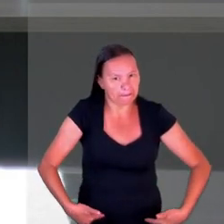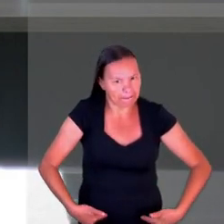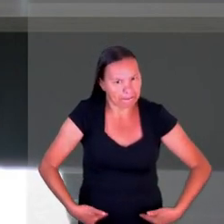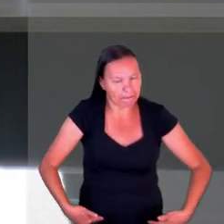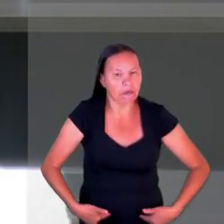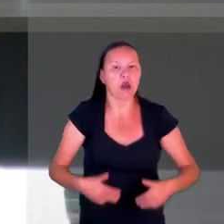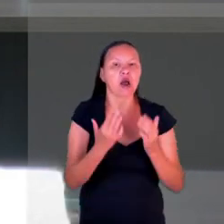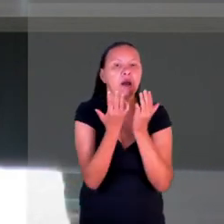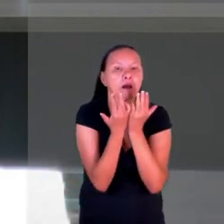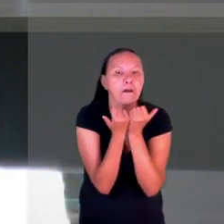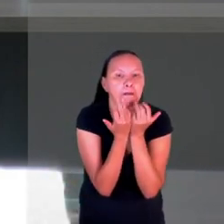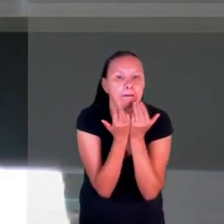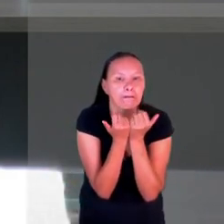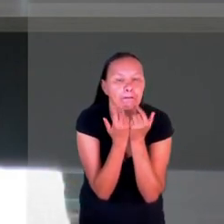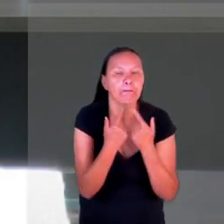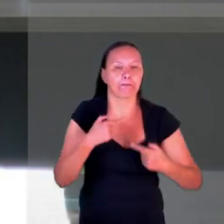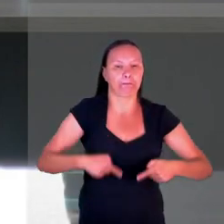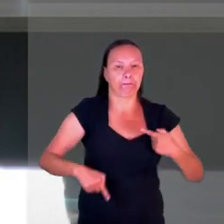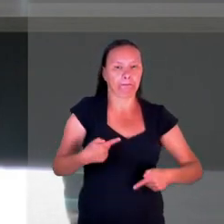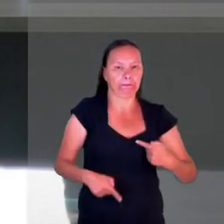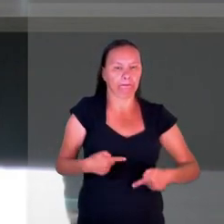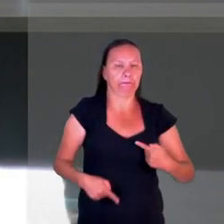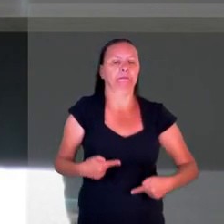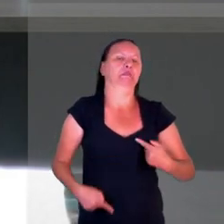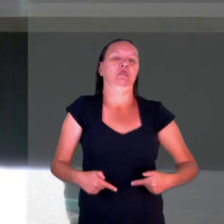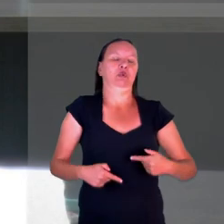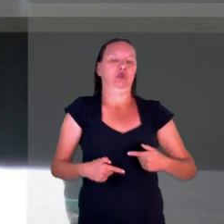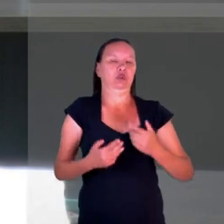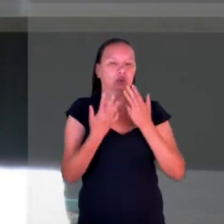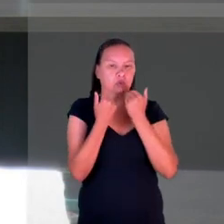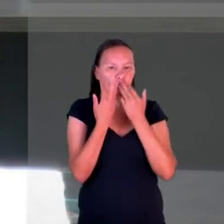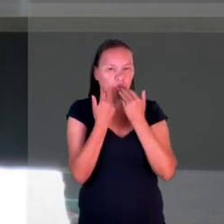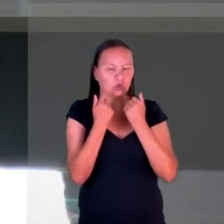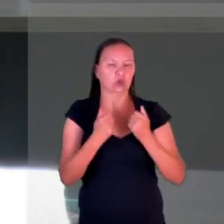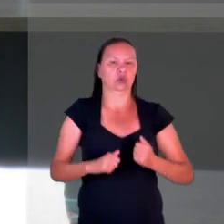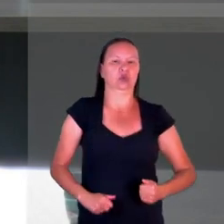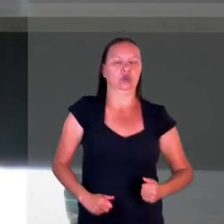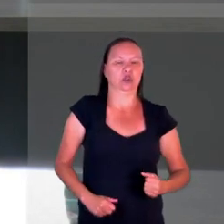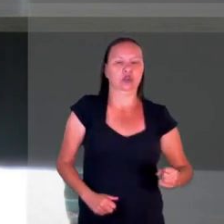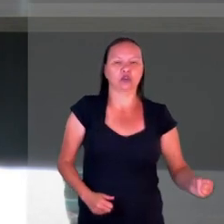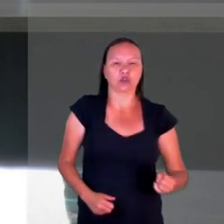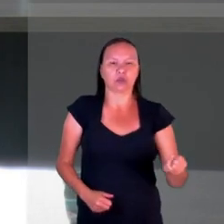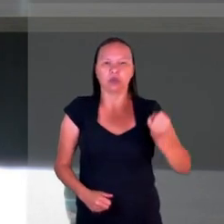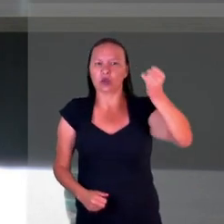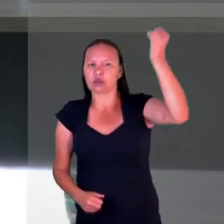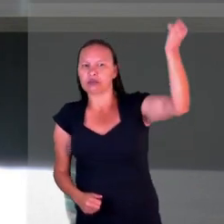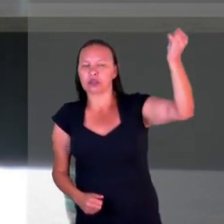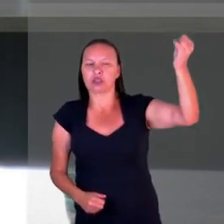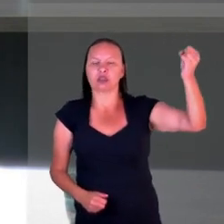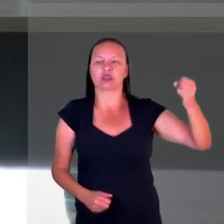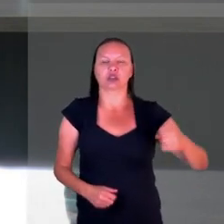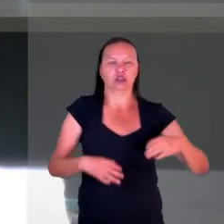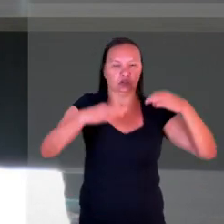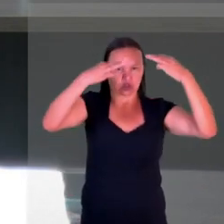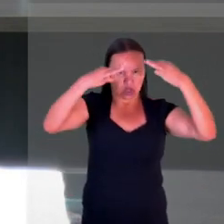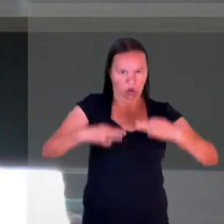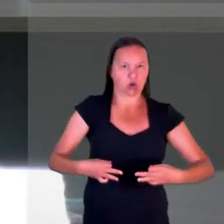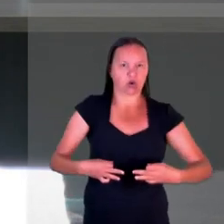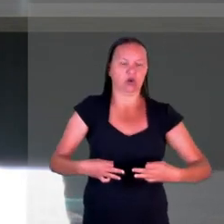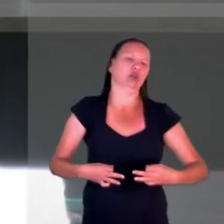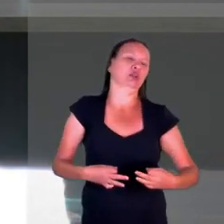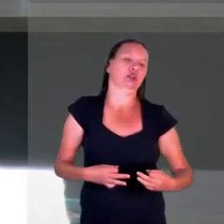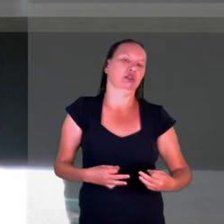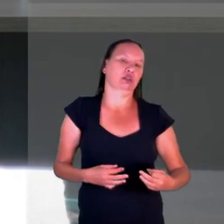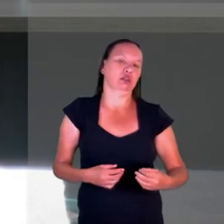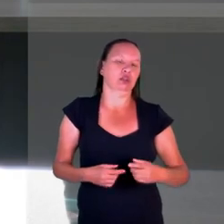com política pública que mantenha o princípio da dignidade né então não